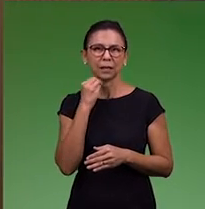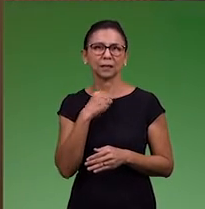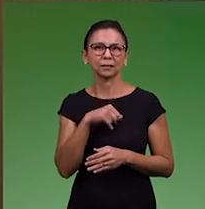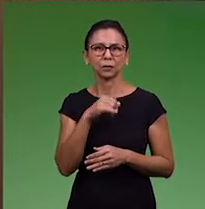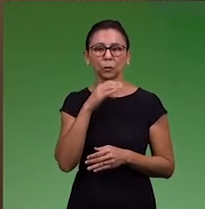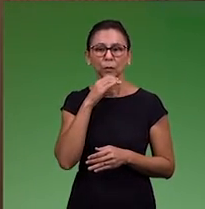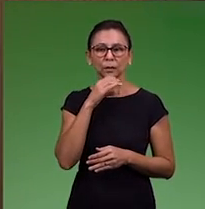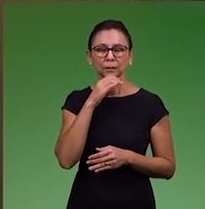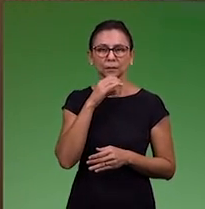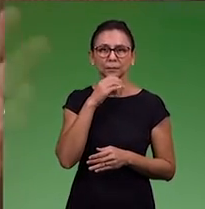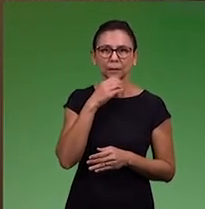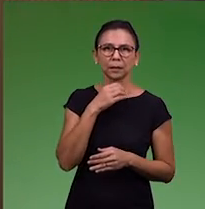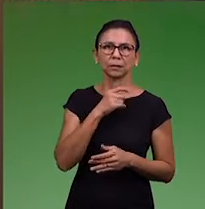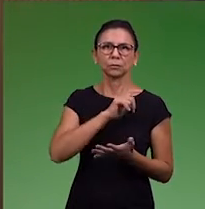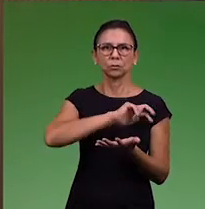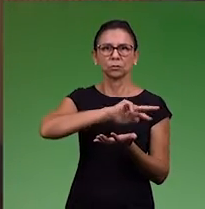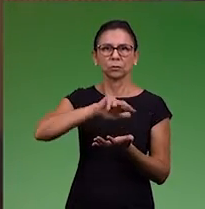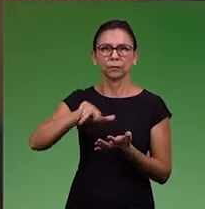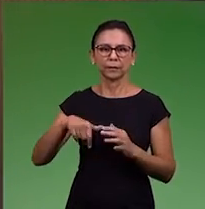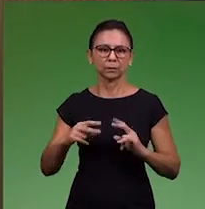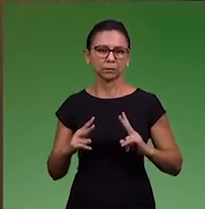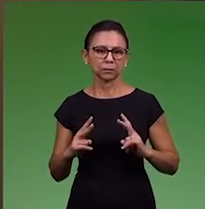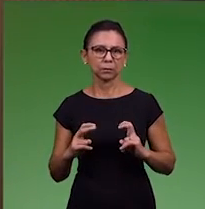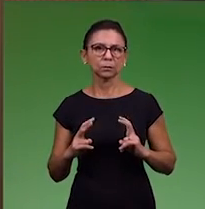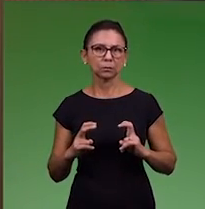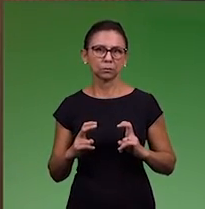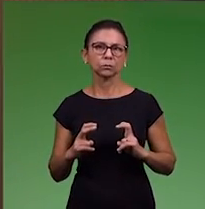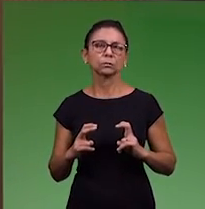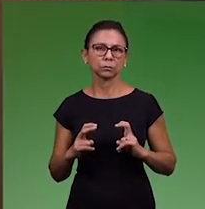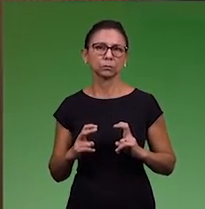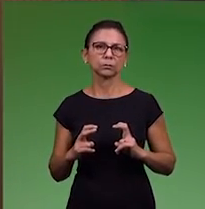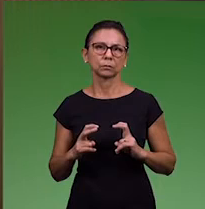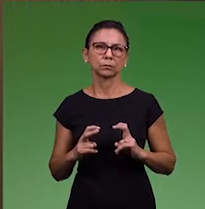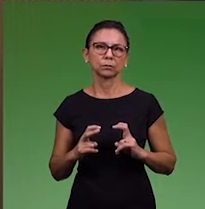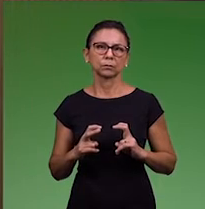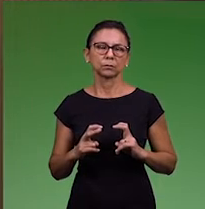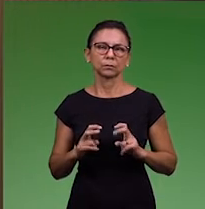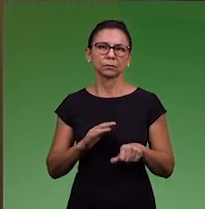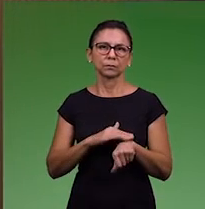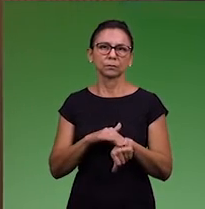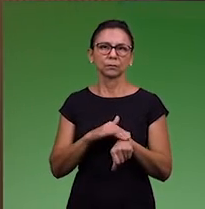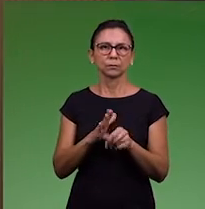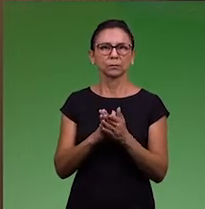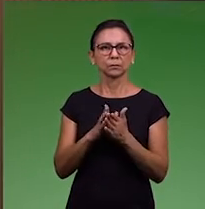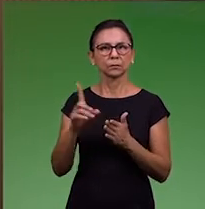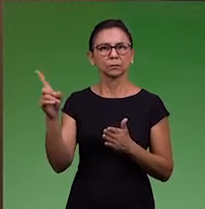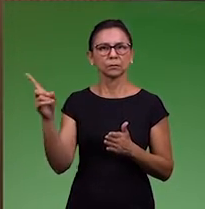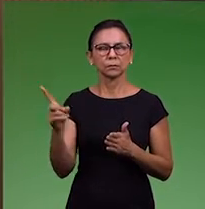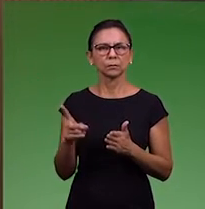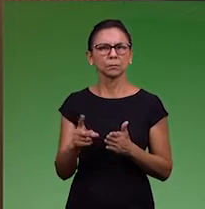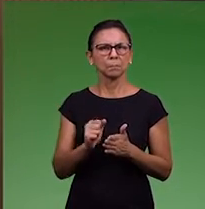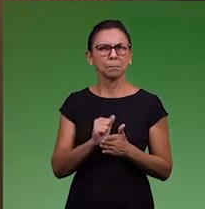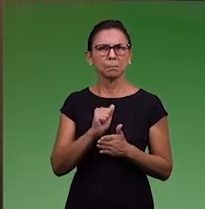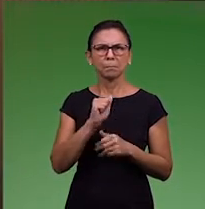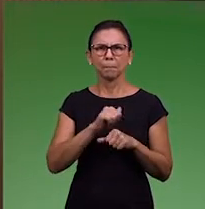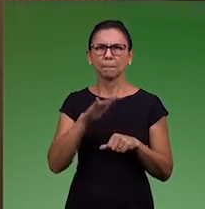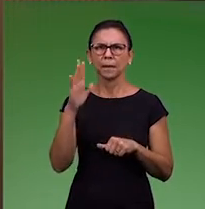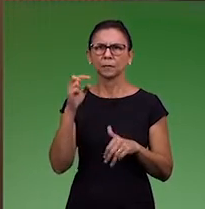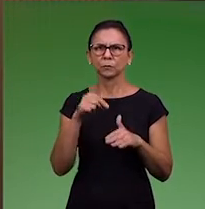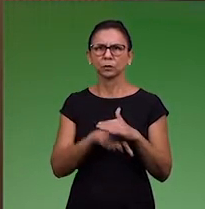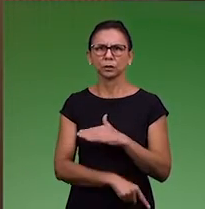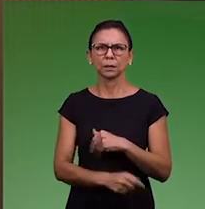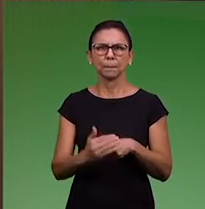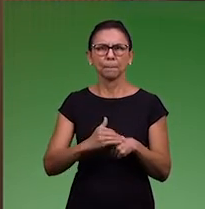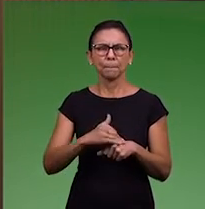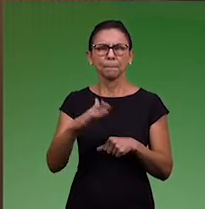não só deste tema, como de diversos outros daqueles que também nós abordamos aqui no Conversas Bíblicas com maior profundidade, com mais